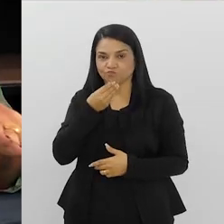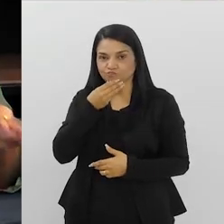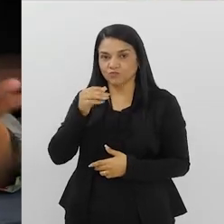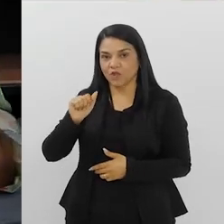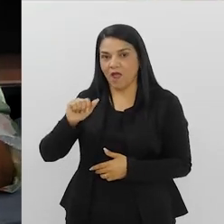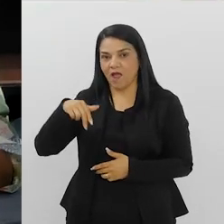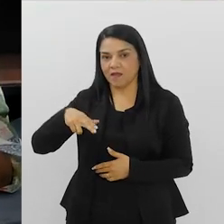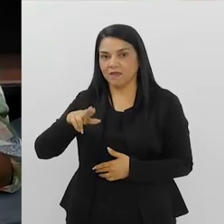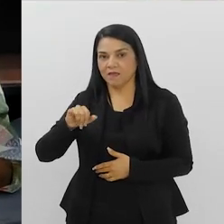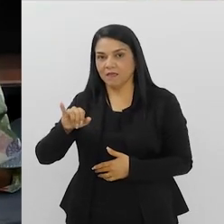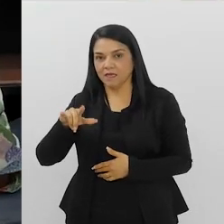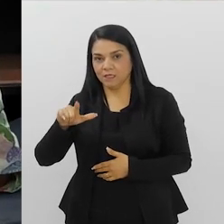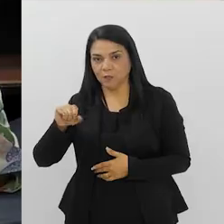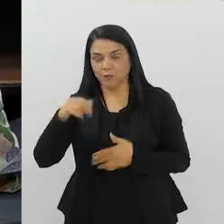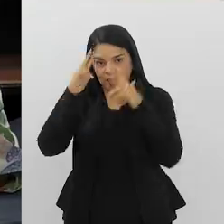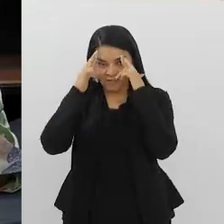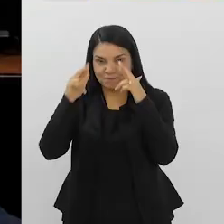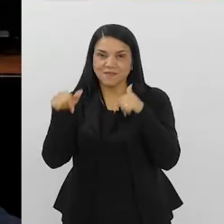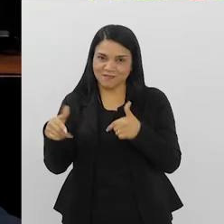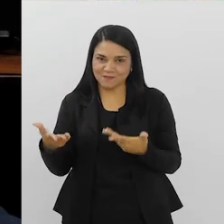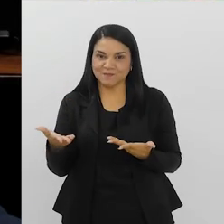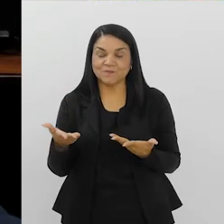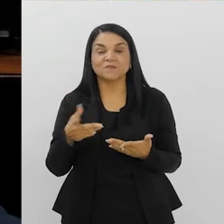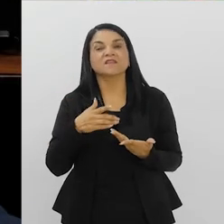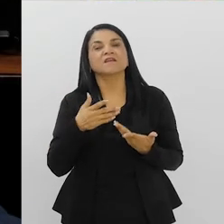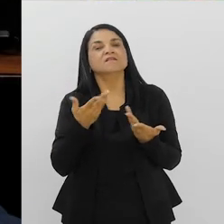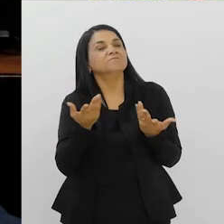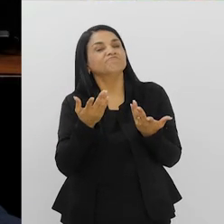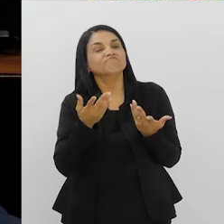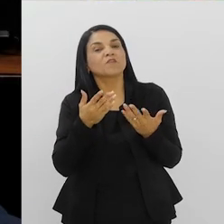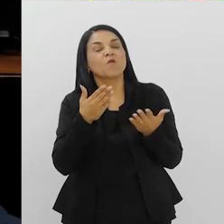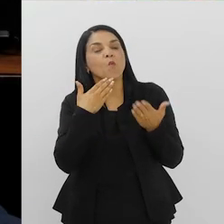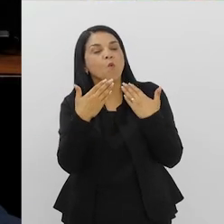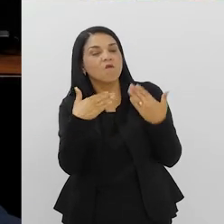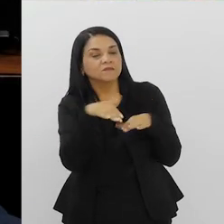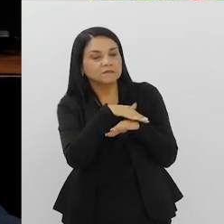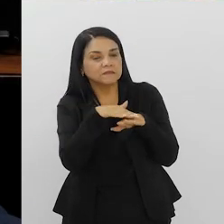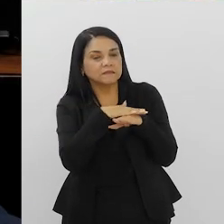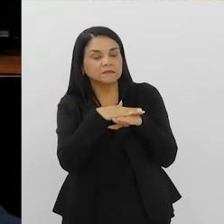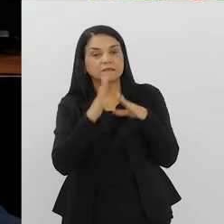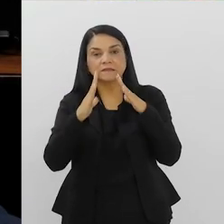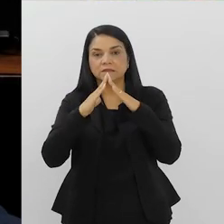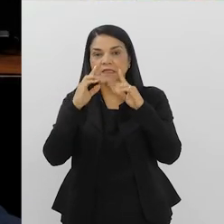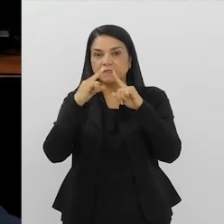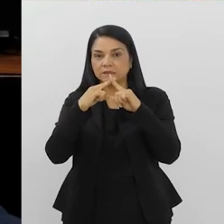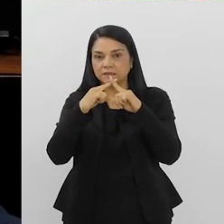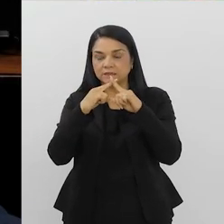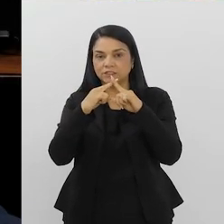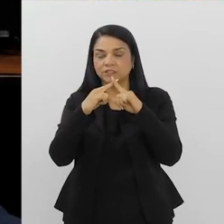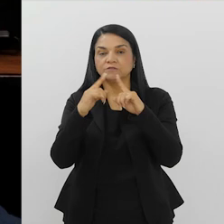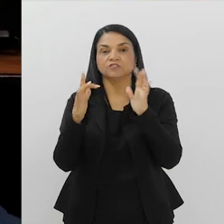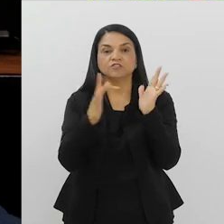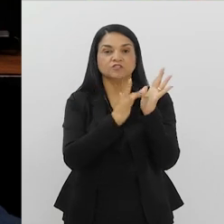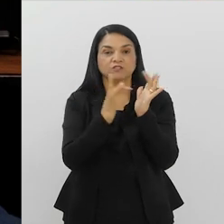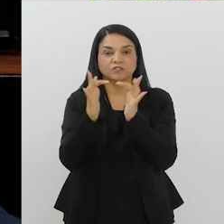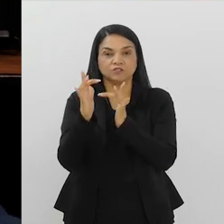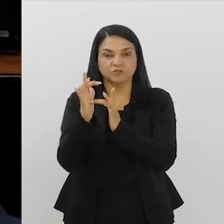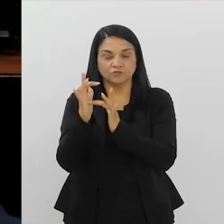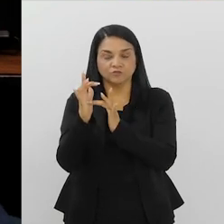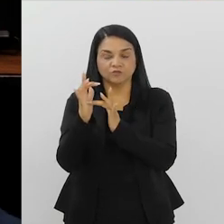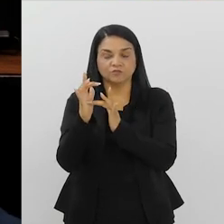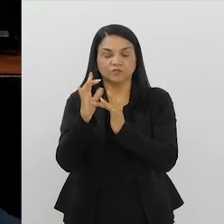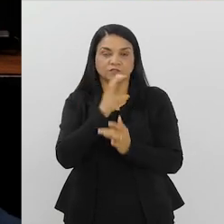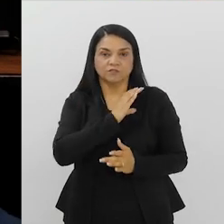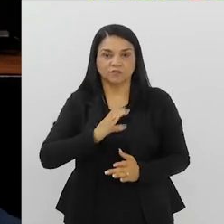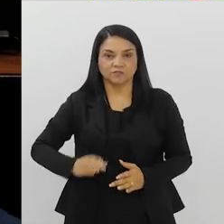família como é Vamos lá eh eu acho que essa descrição ela funciona muito